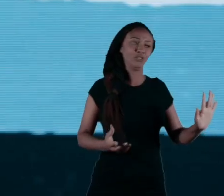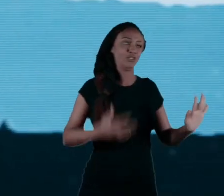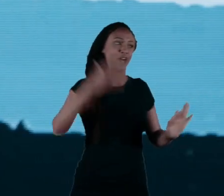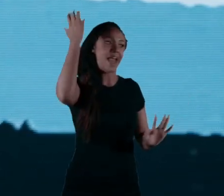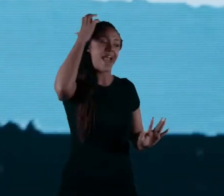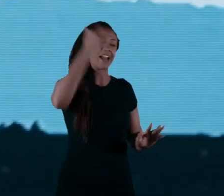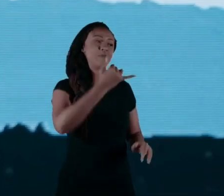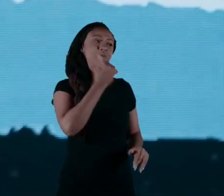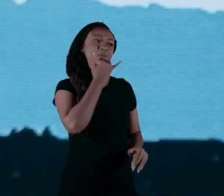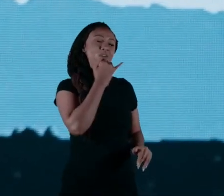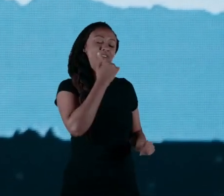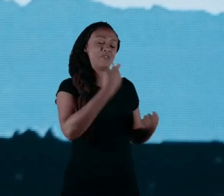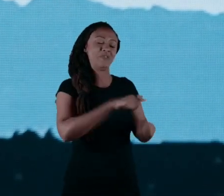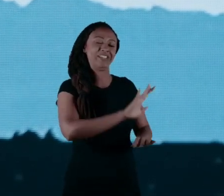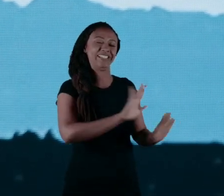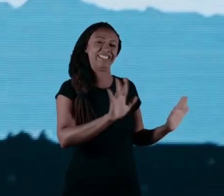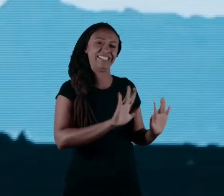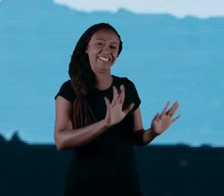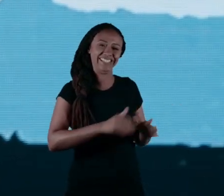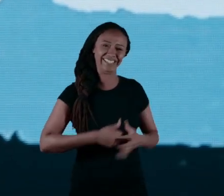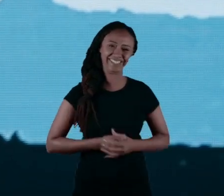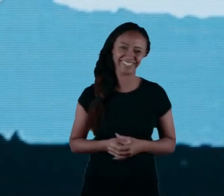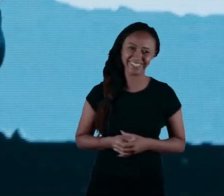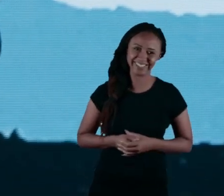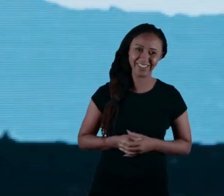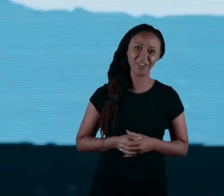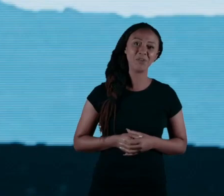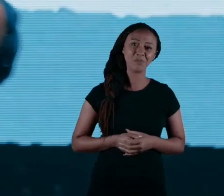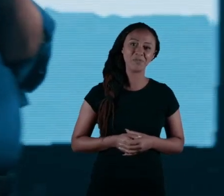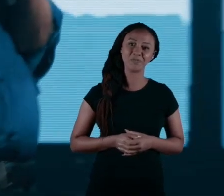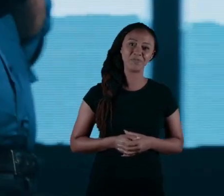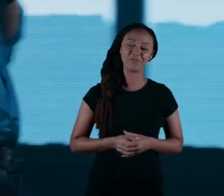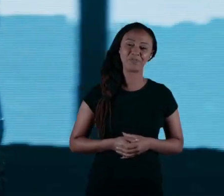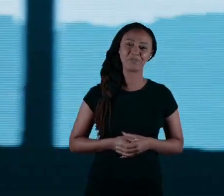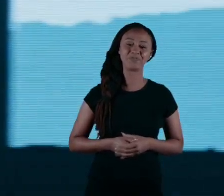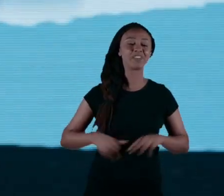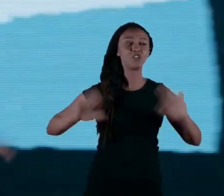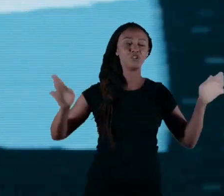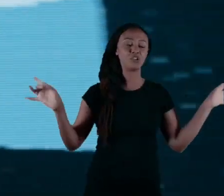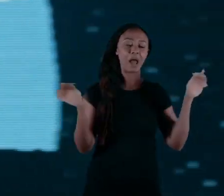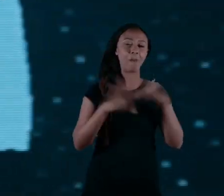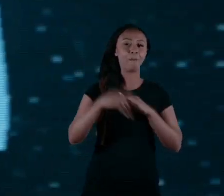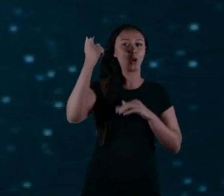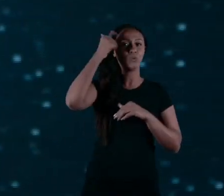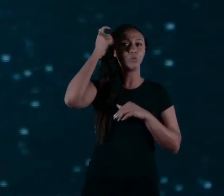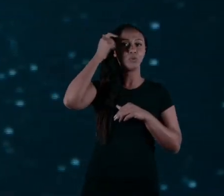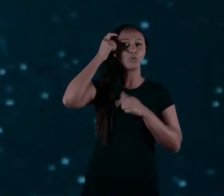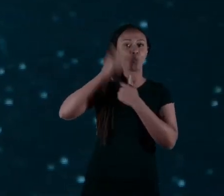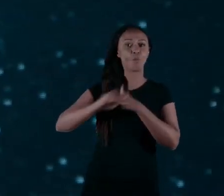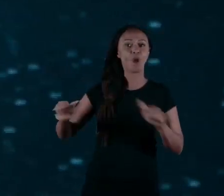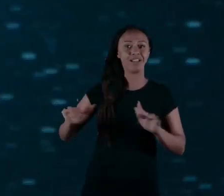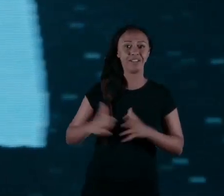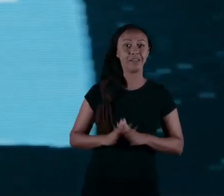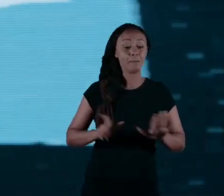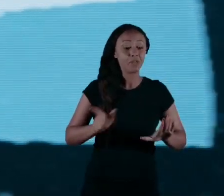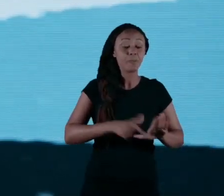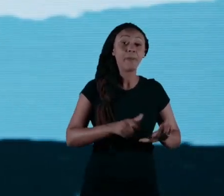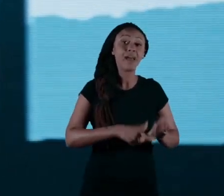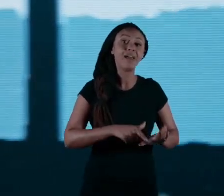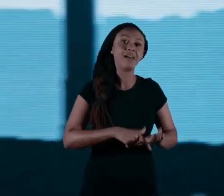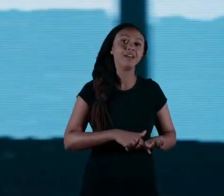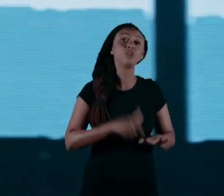cabeça, o pé vocês não precisam. Não, a cabeça você não precisa, já estão lavados, mas os pés sim. Fala do dia a